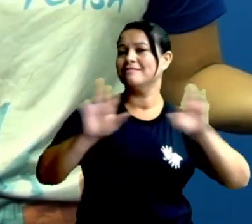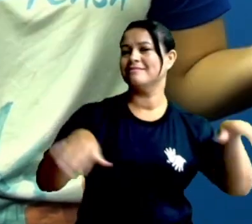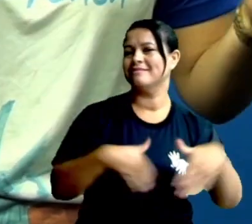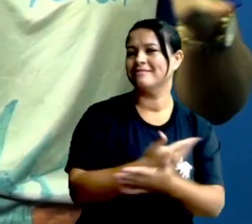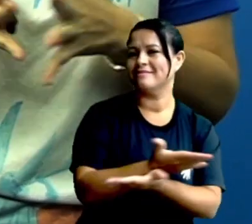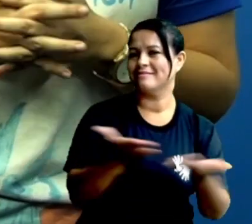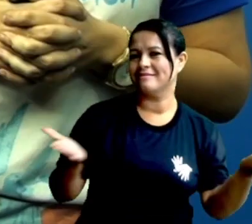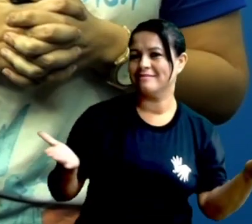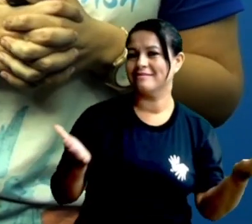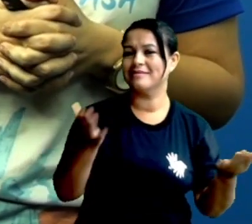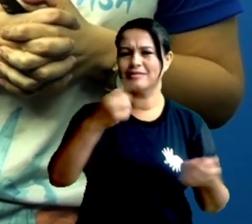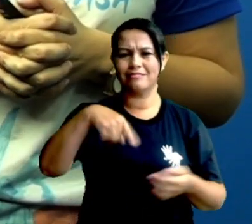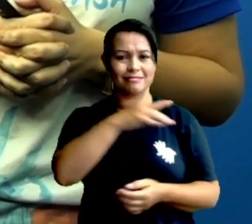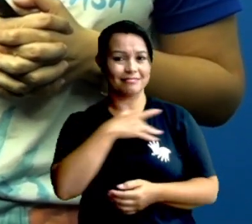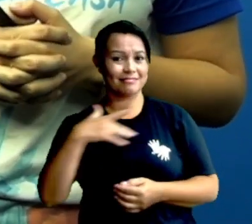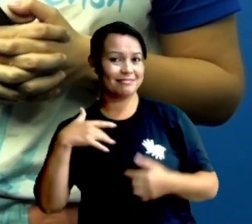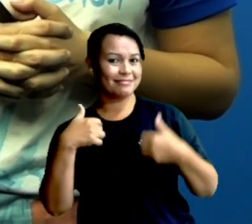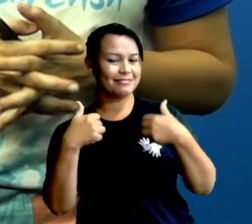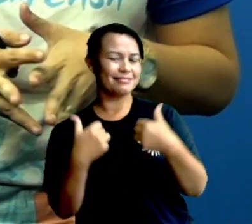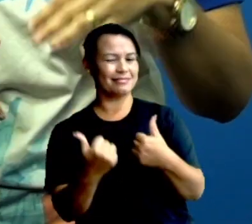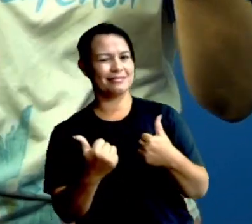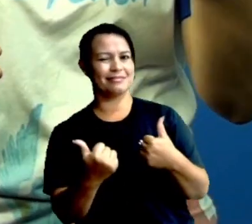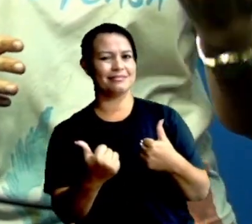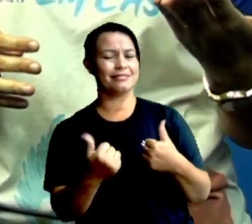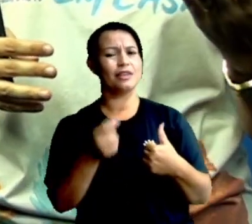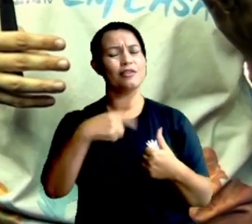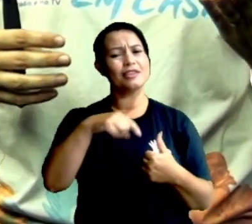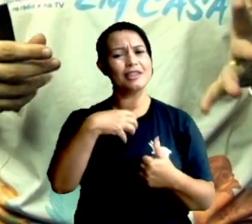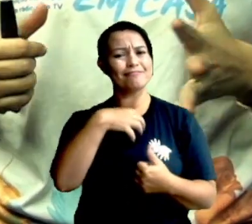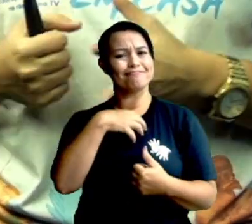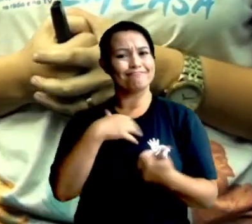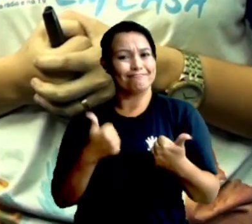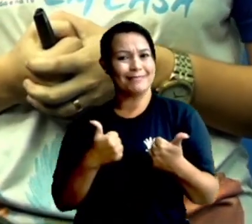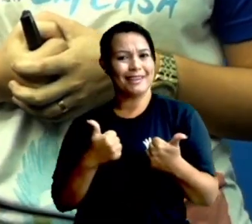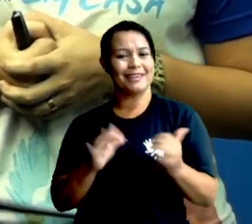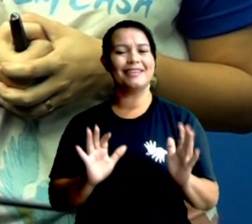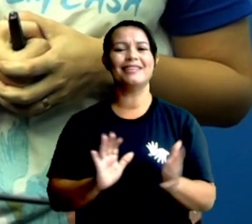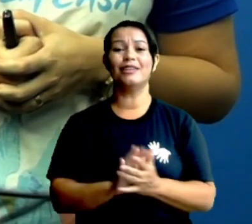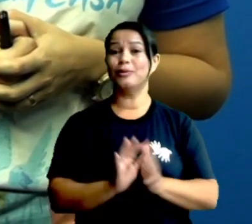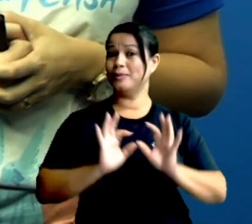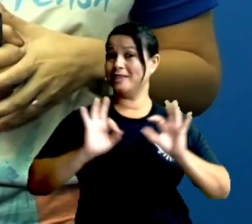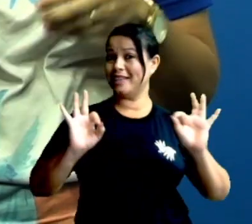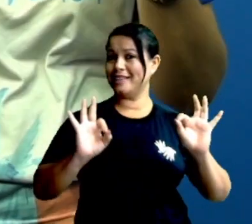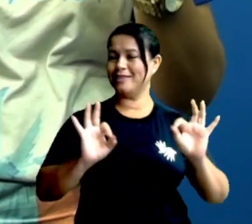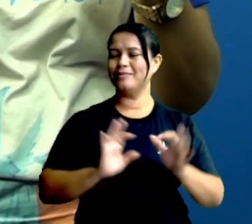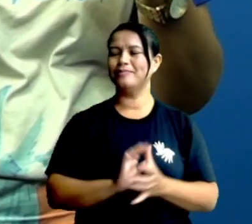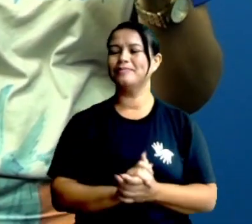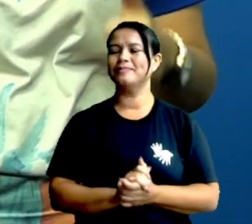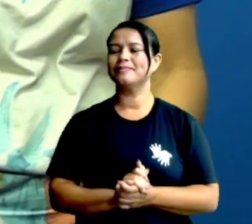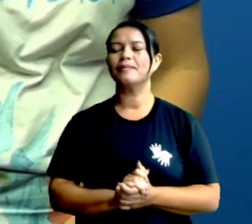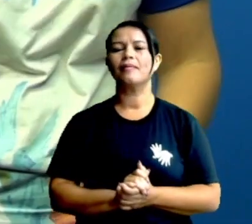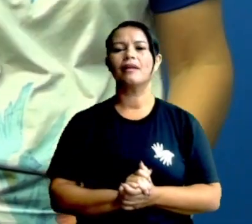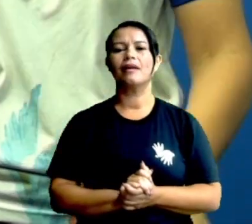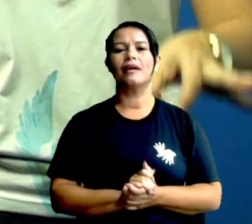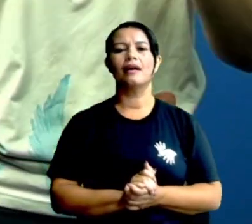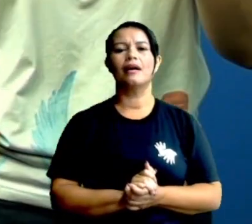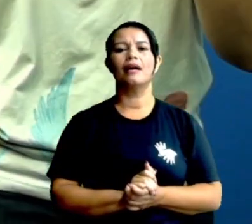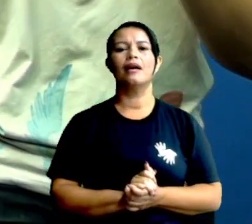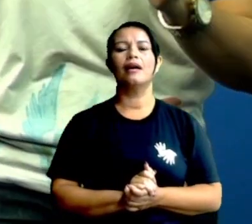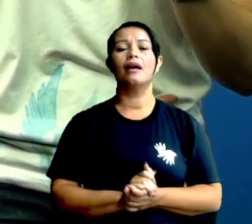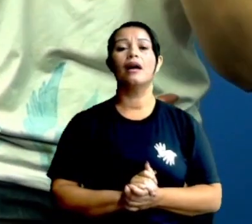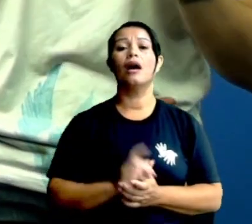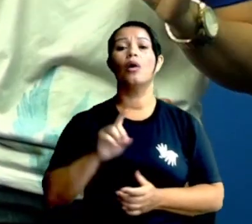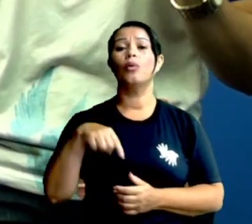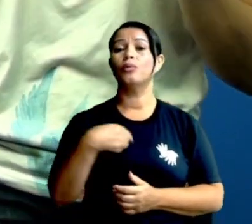Olá, turma! E aí, tudo bem com vocês? Como vocês estão? Tudo certinho? Vamos lá.